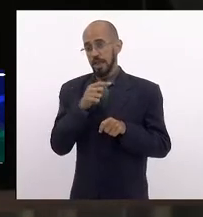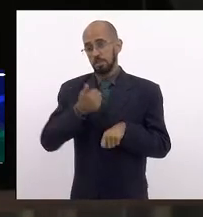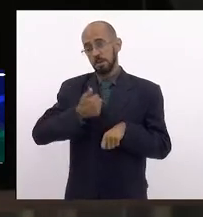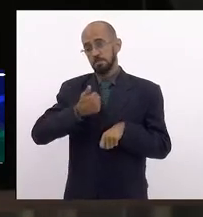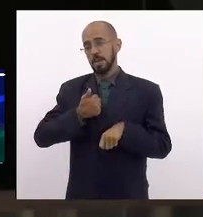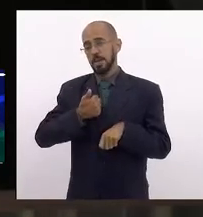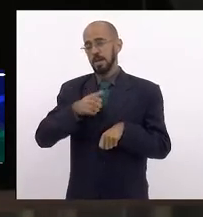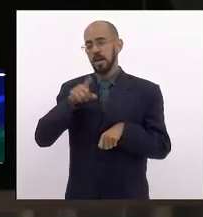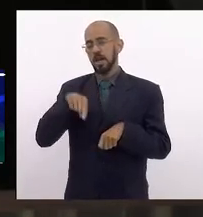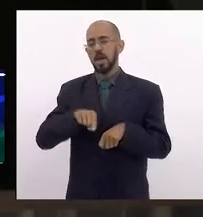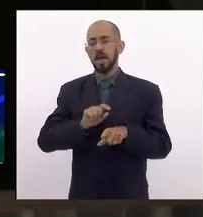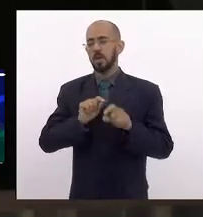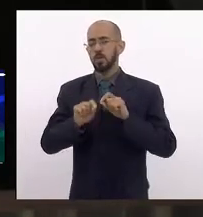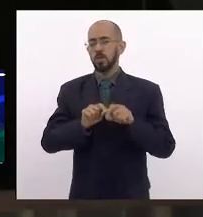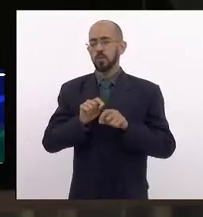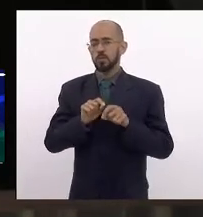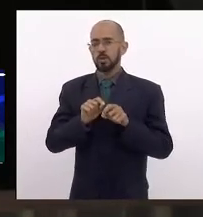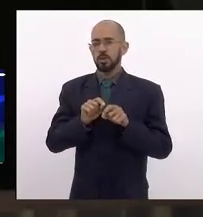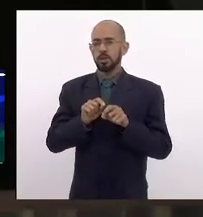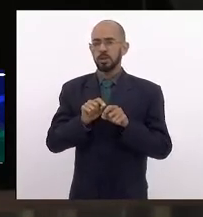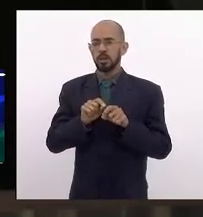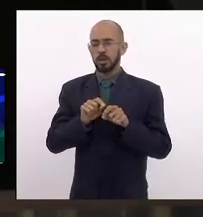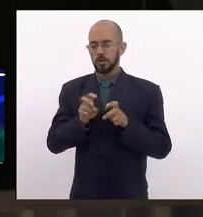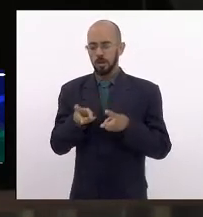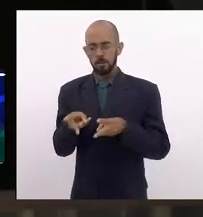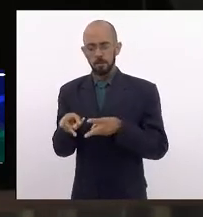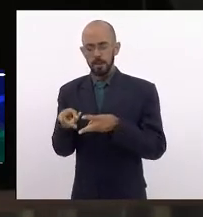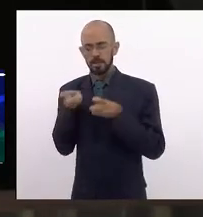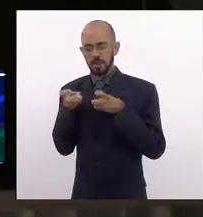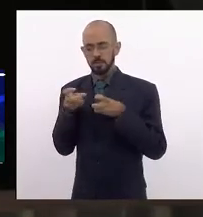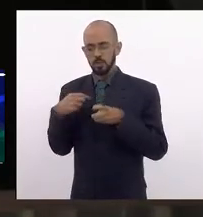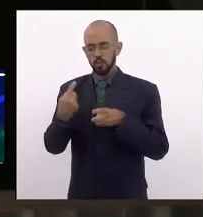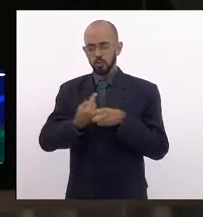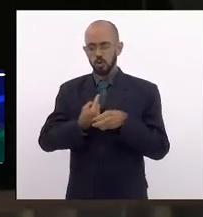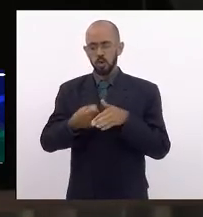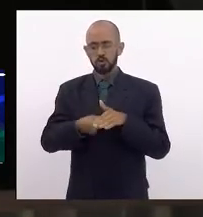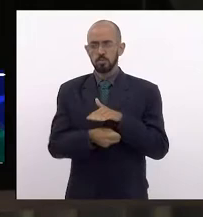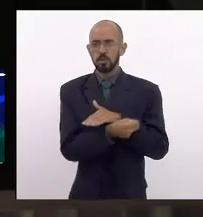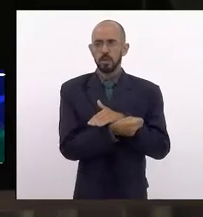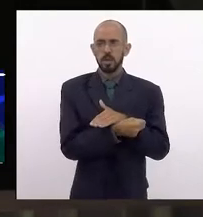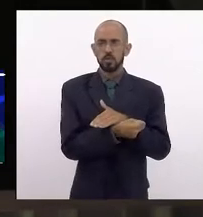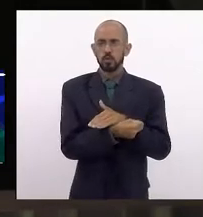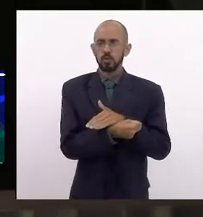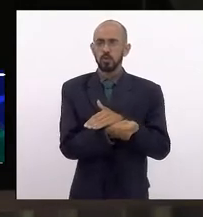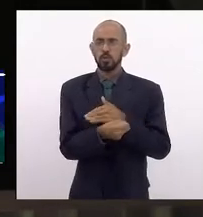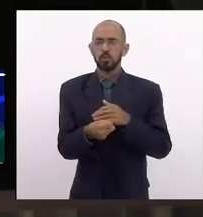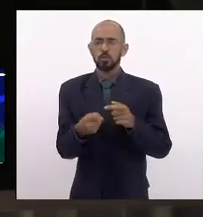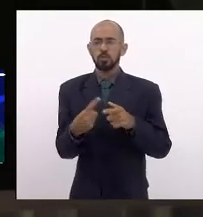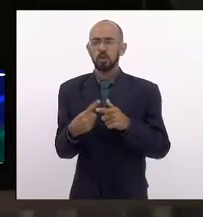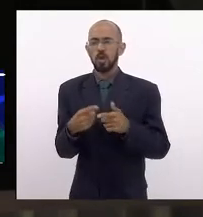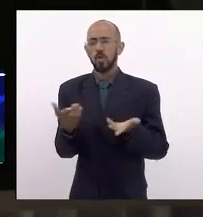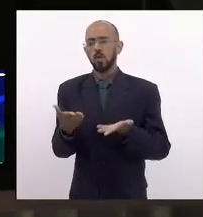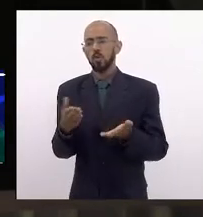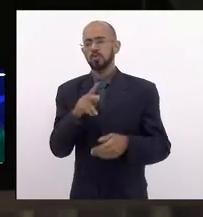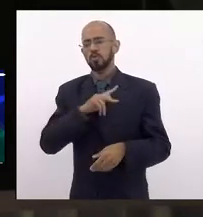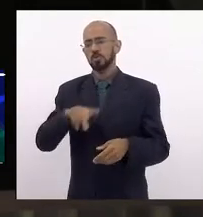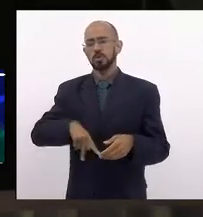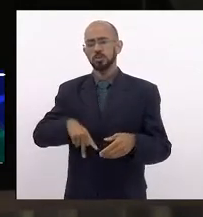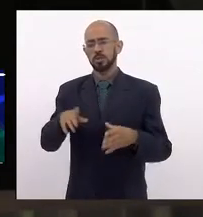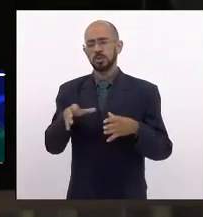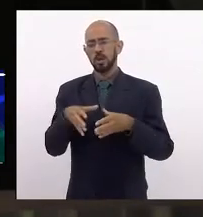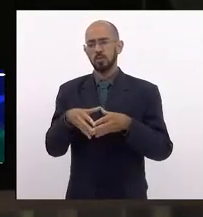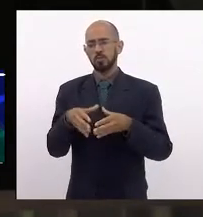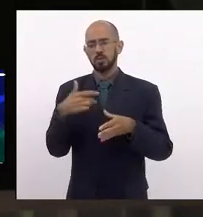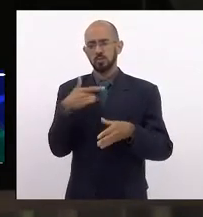está diretamente ligada a Um Olhar do nosso mandato já que hoje nós Preside mos a comissão de saúde